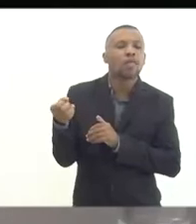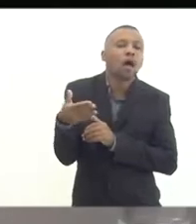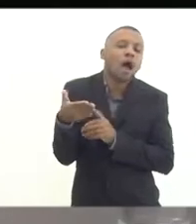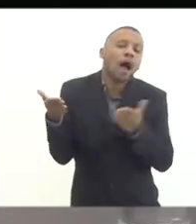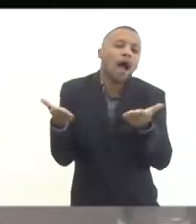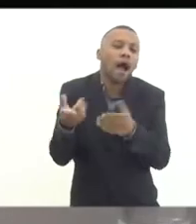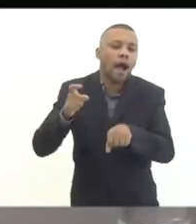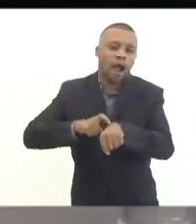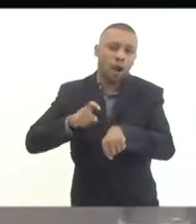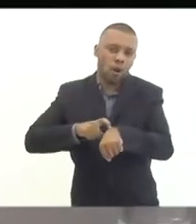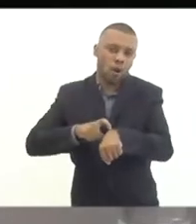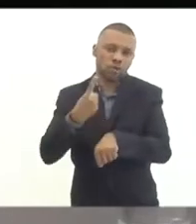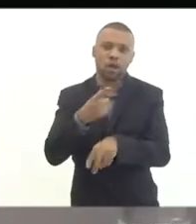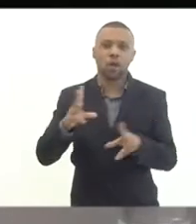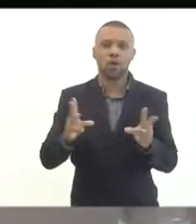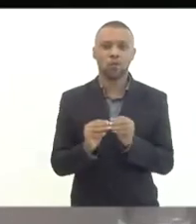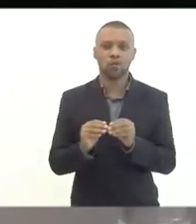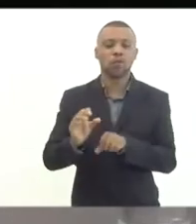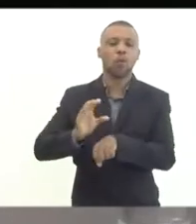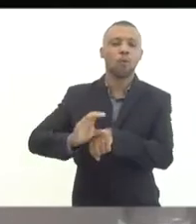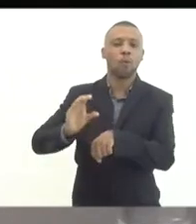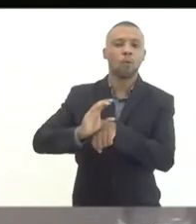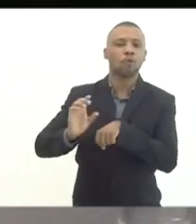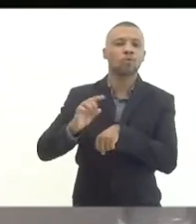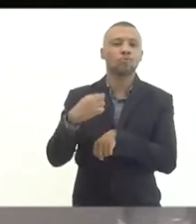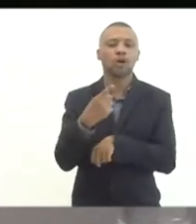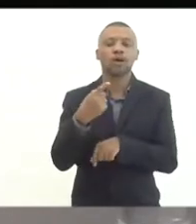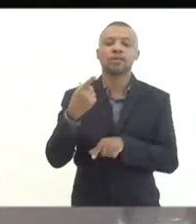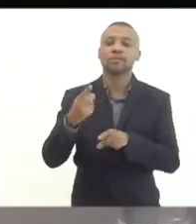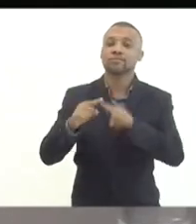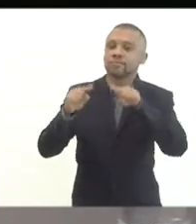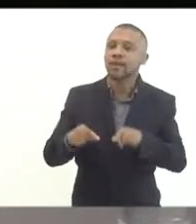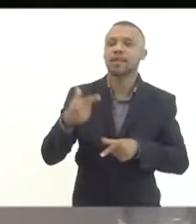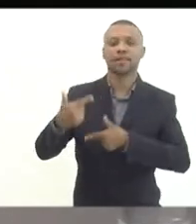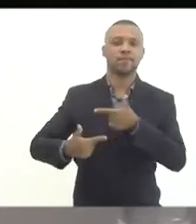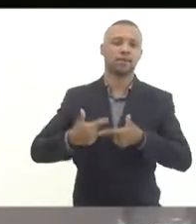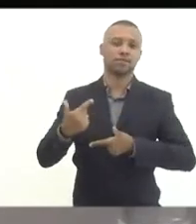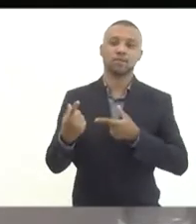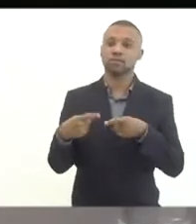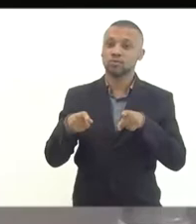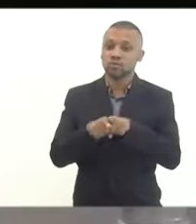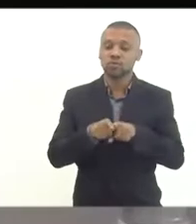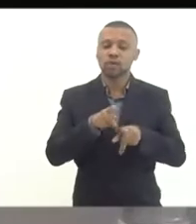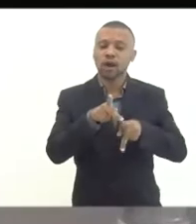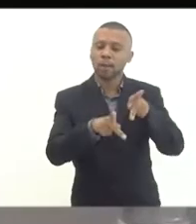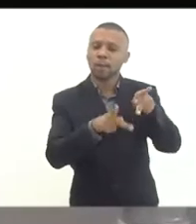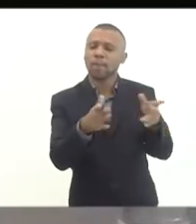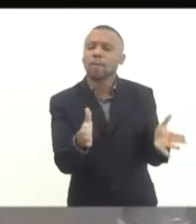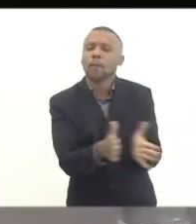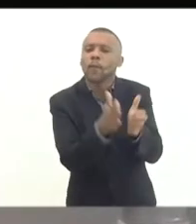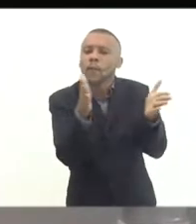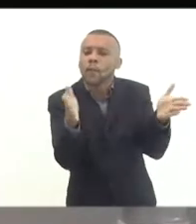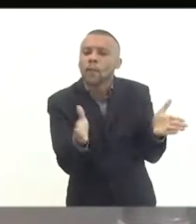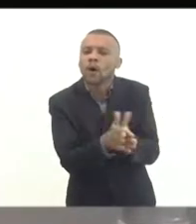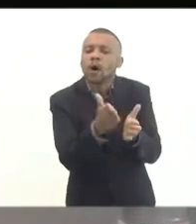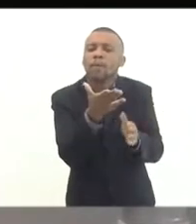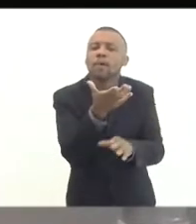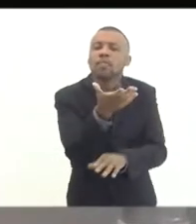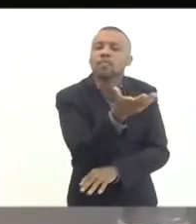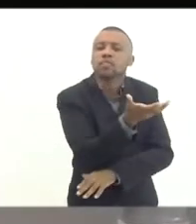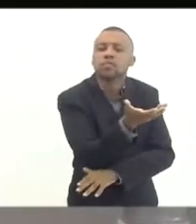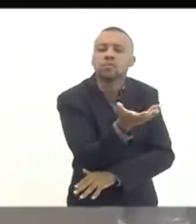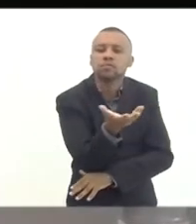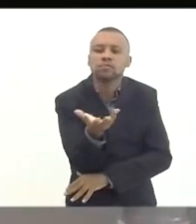concluímos né um curso para nossos trabalhadores com a população em situação de rua é um